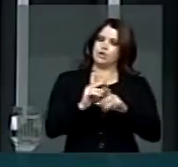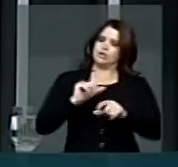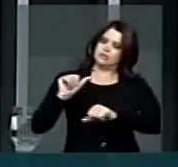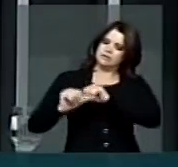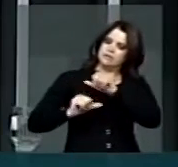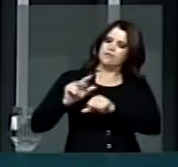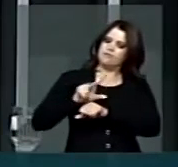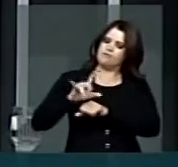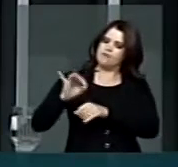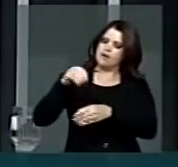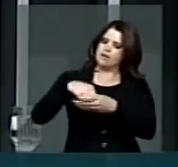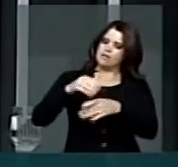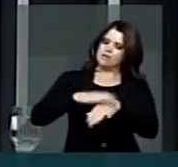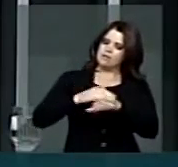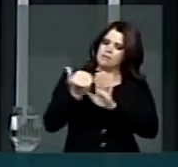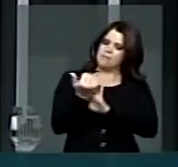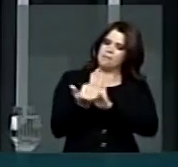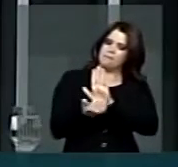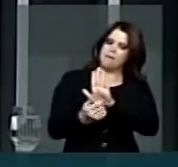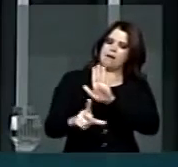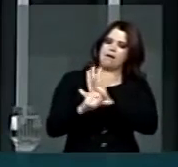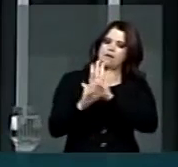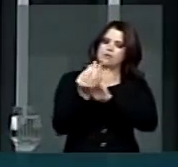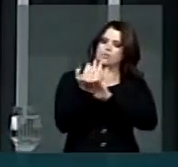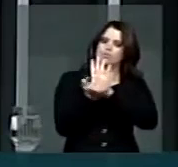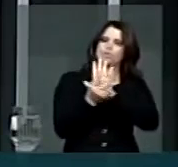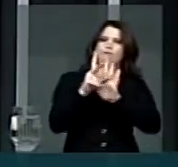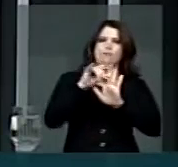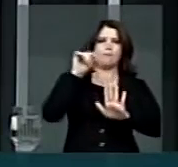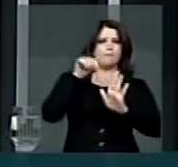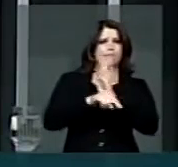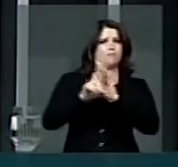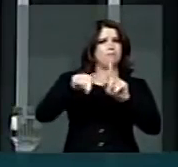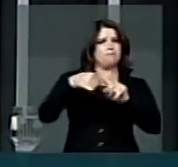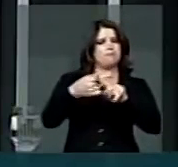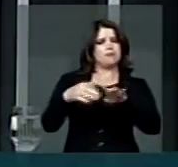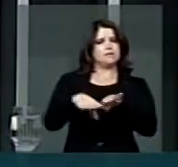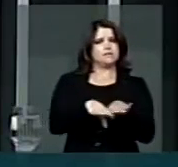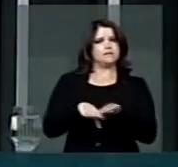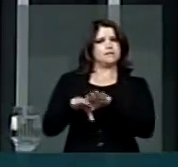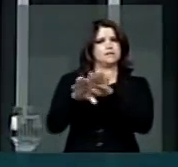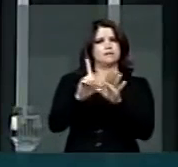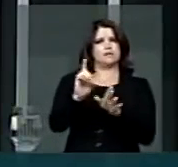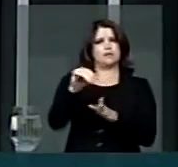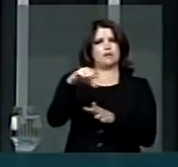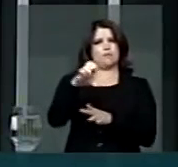transformações dentro dos marcos legais, com o aprofundamento da democracia,